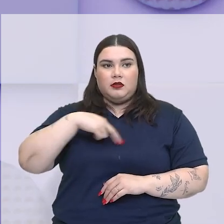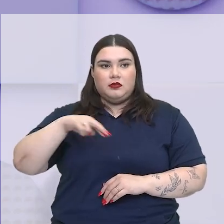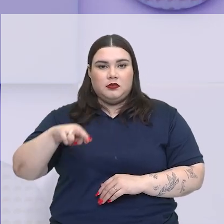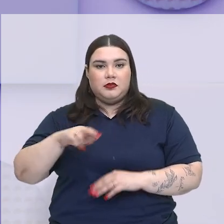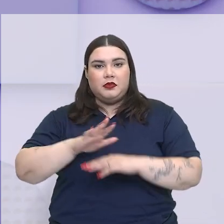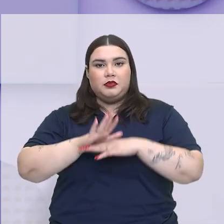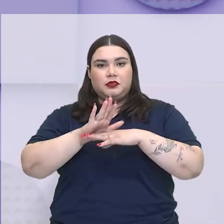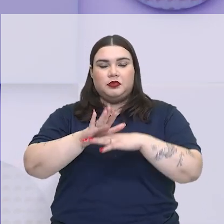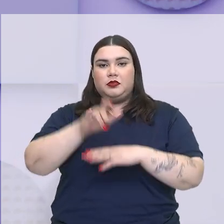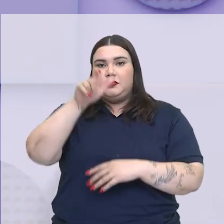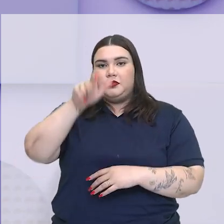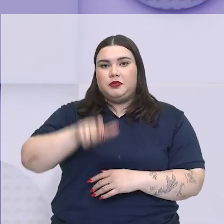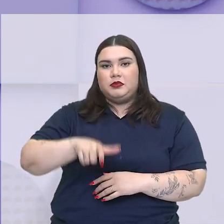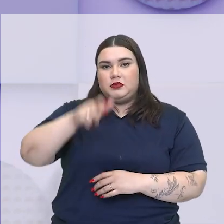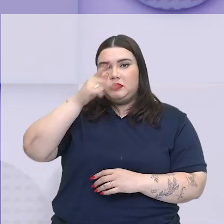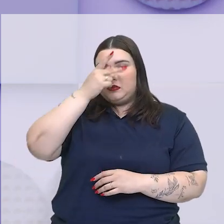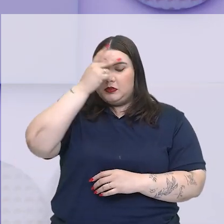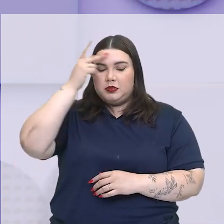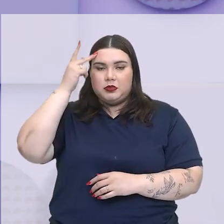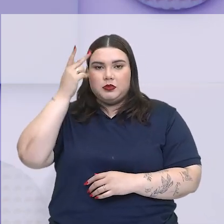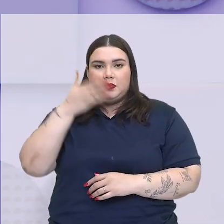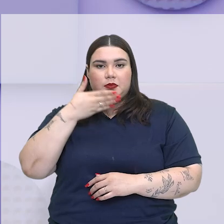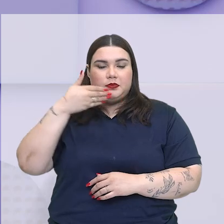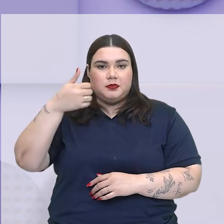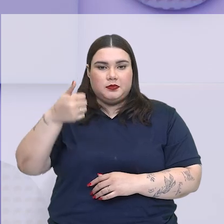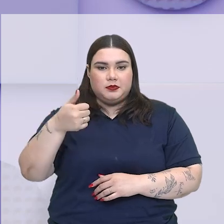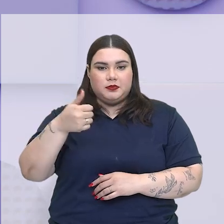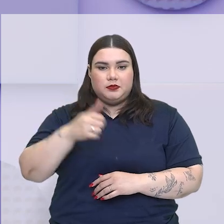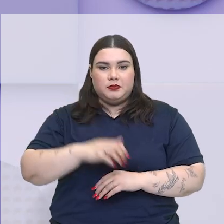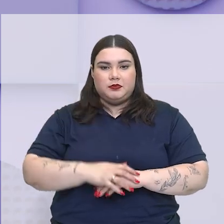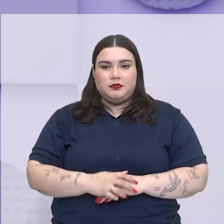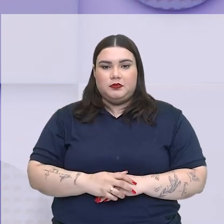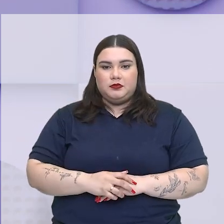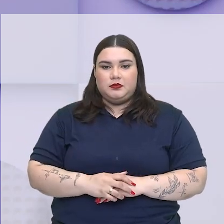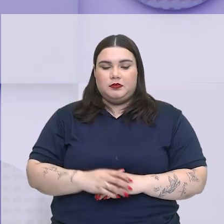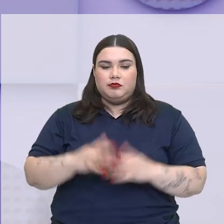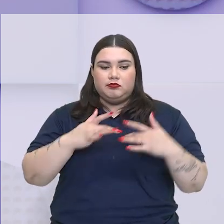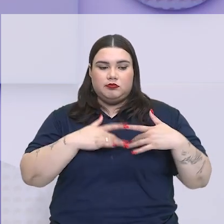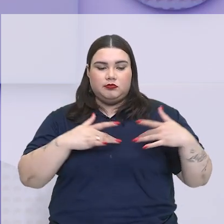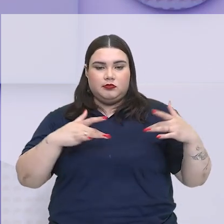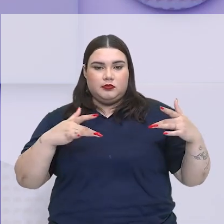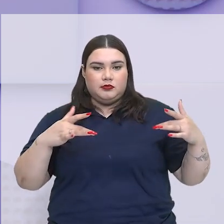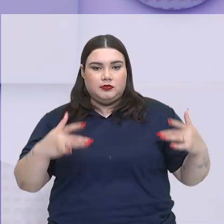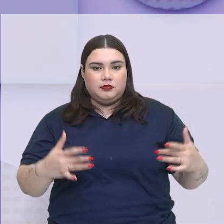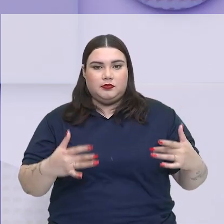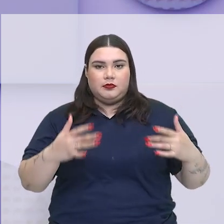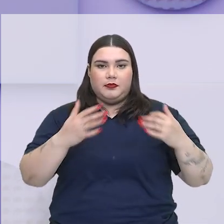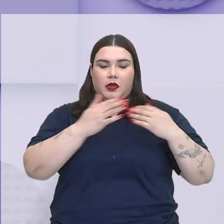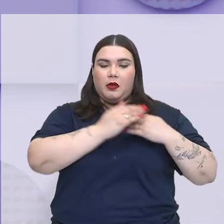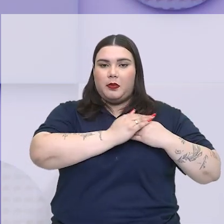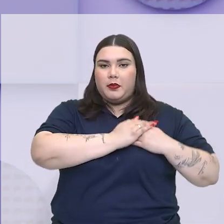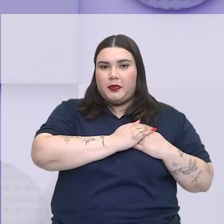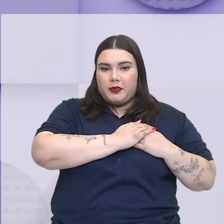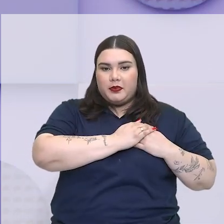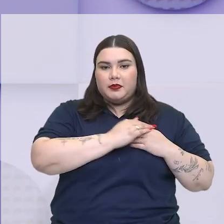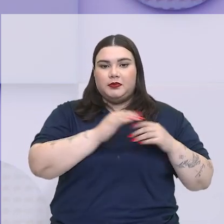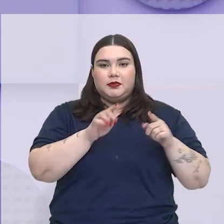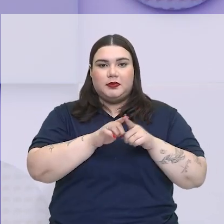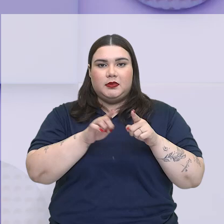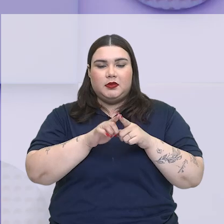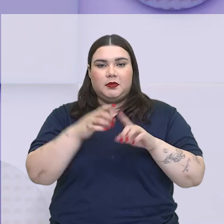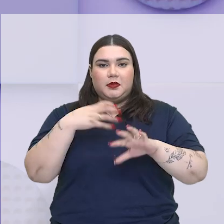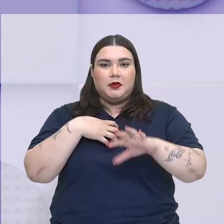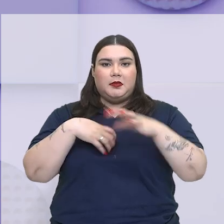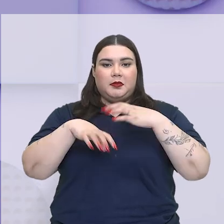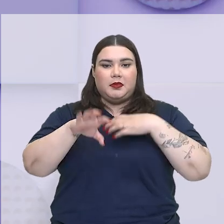que te faz uma pessoa melhor, mais bondosa, mais amorosa, mais